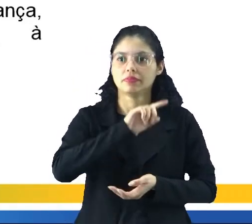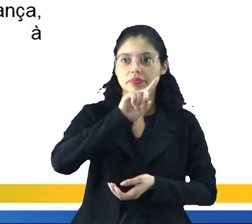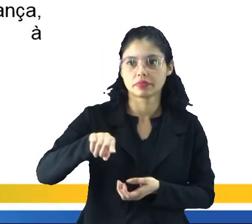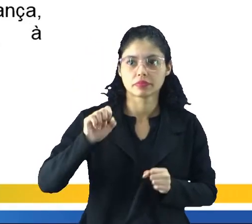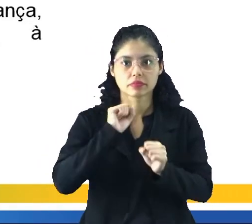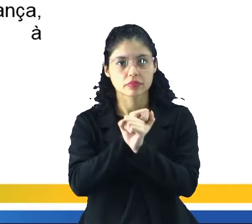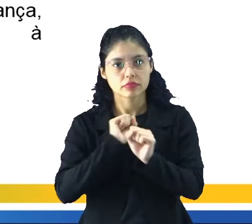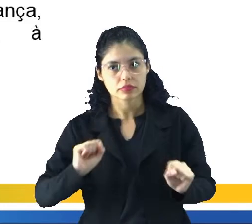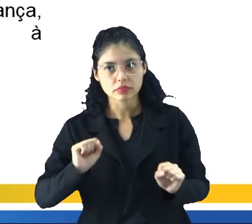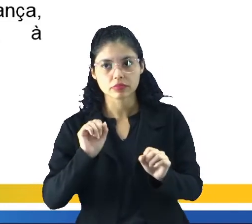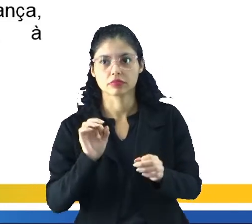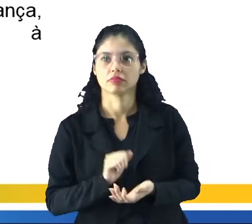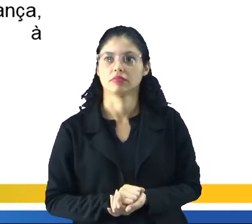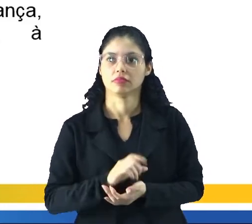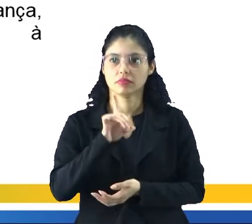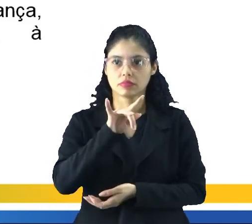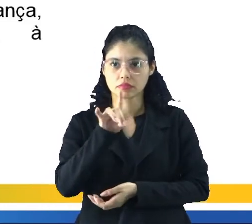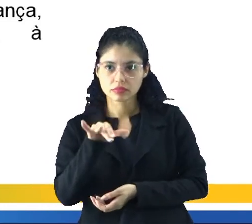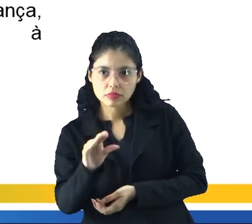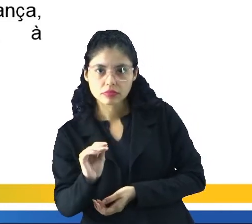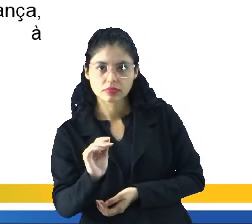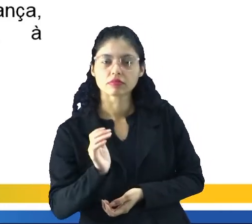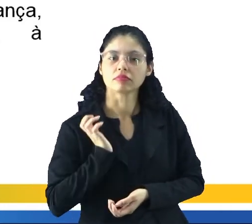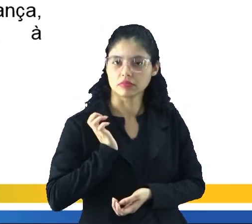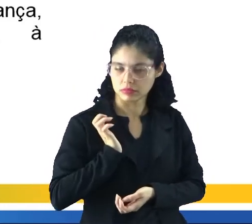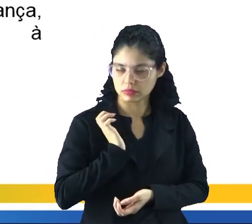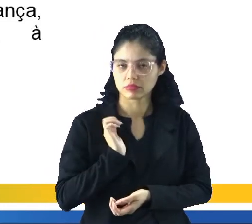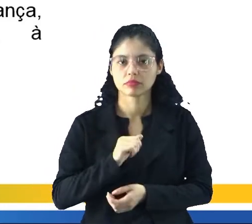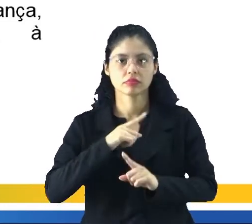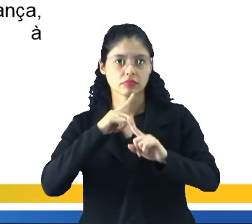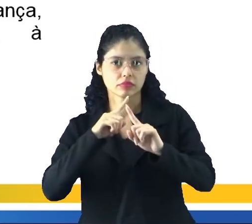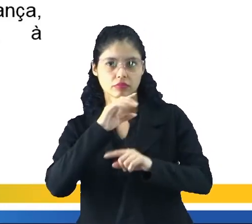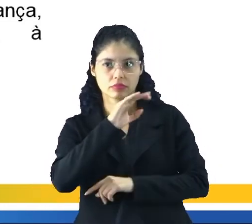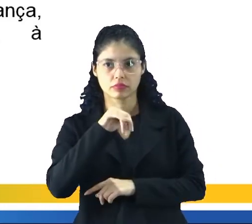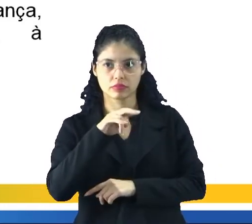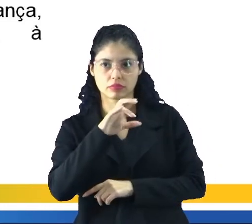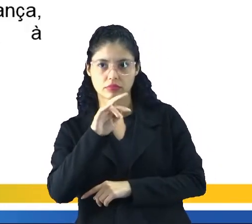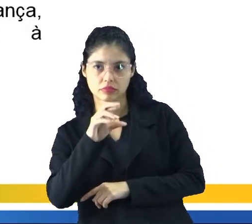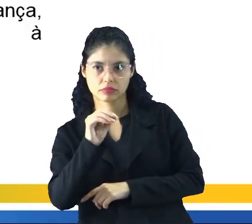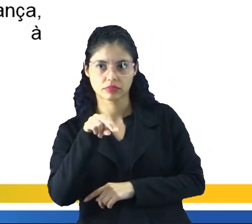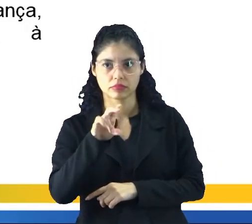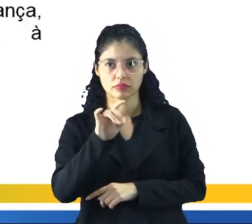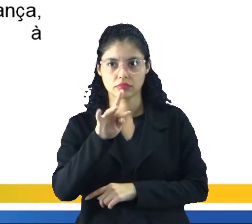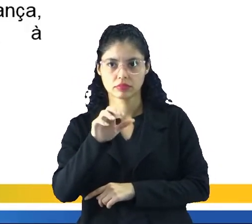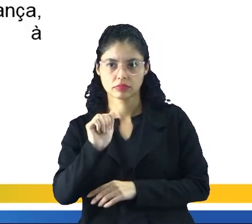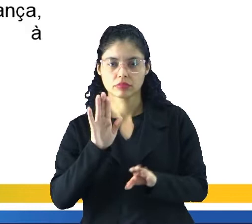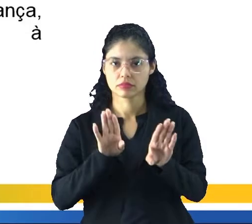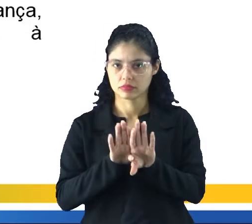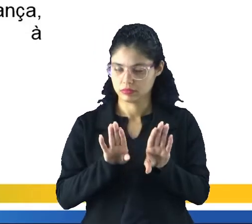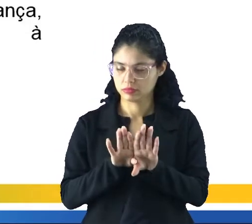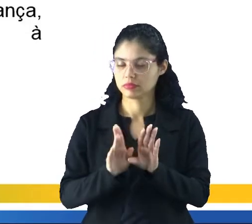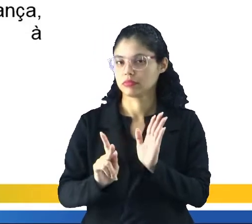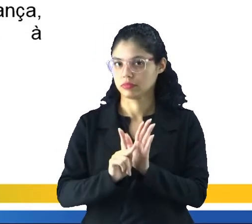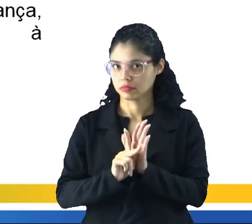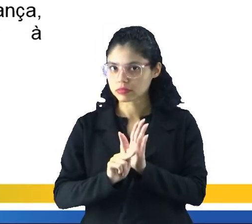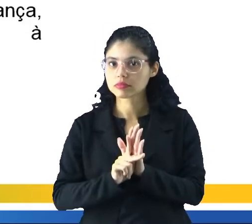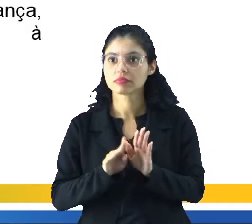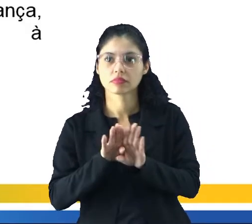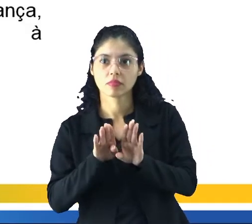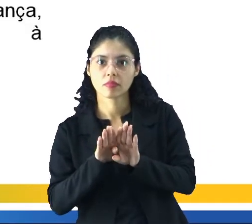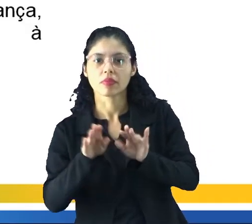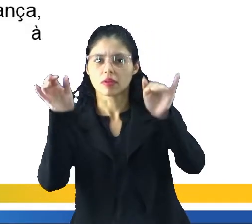da servidão, dízimos e privilégios do clero e da nobreza. Foi né, declarada